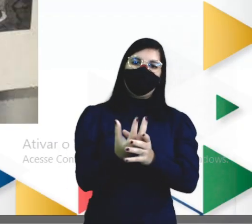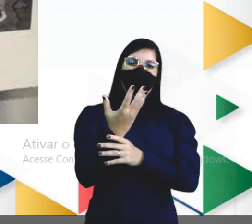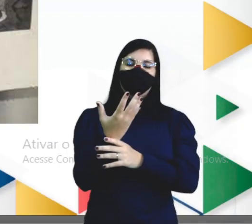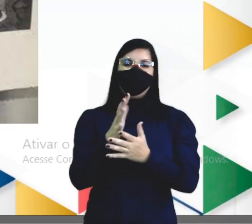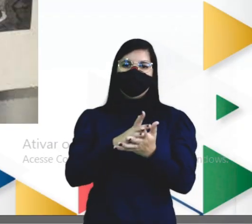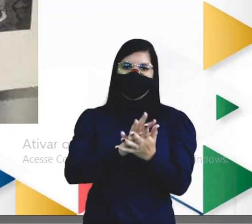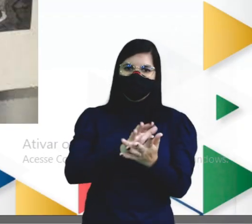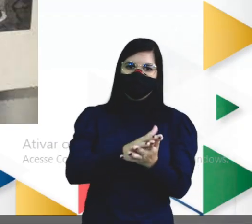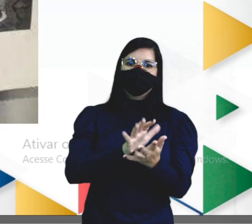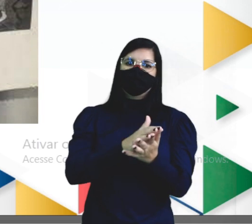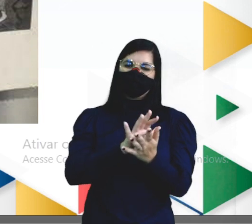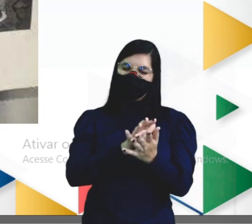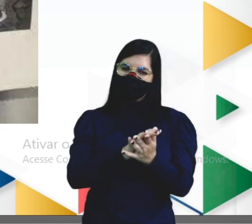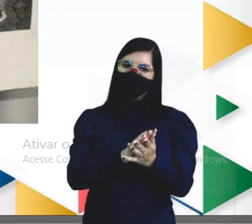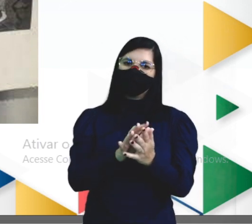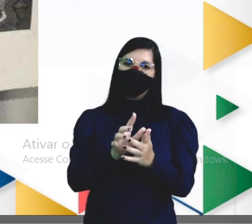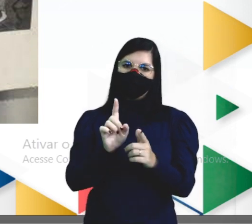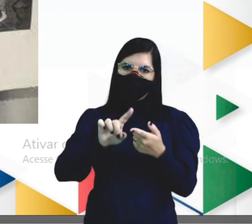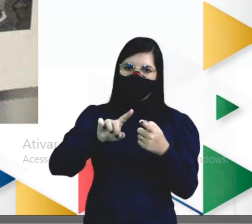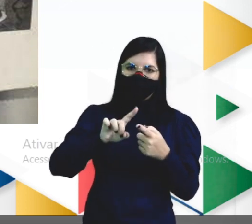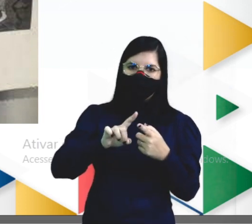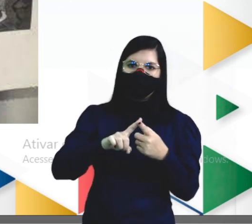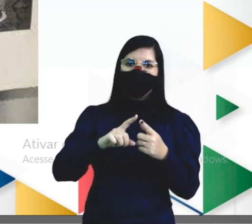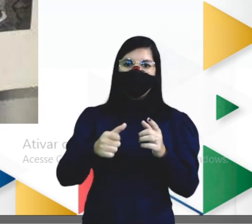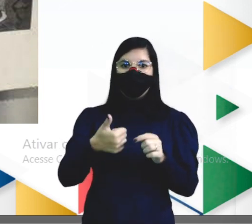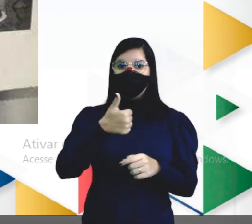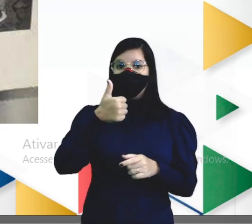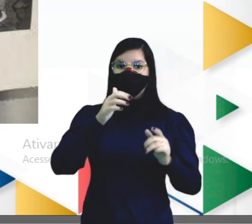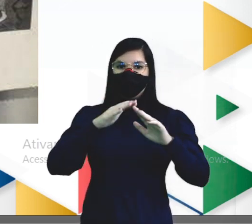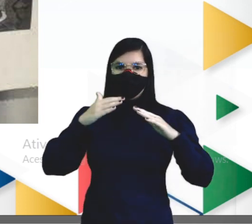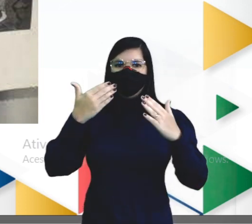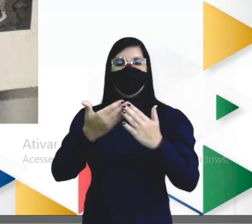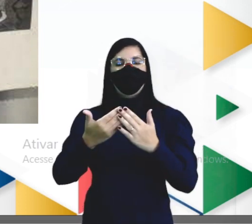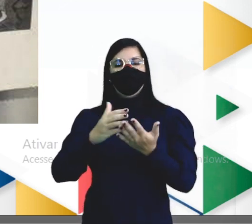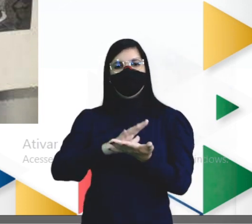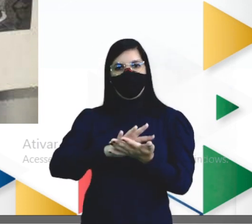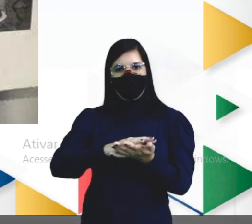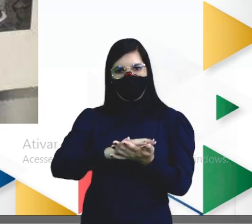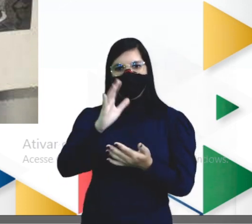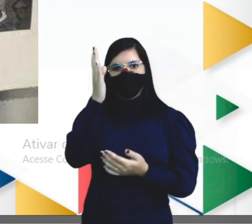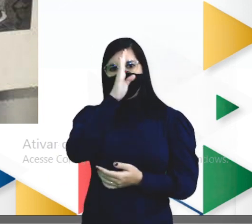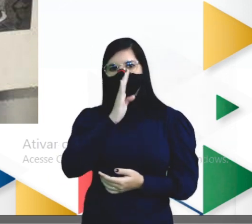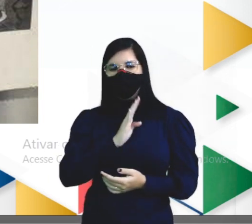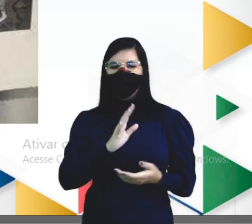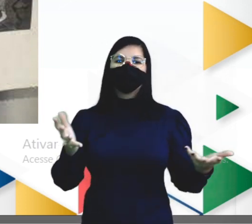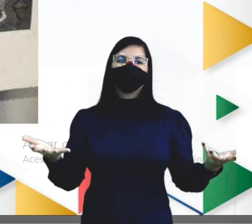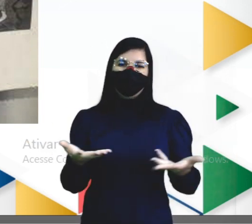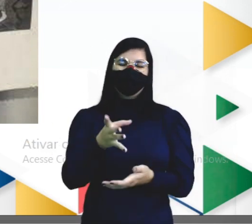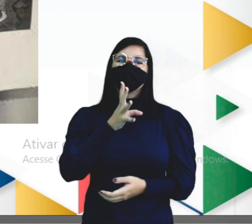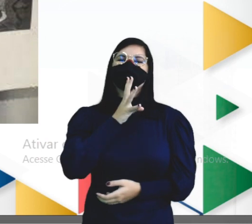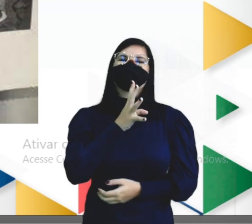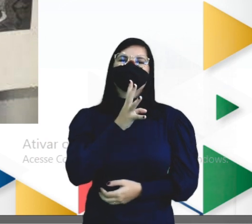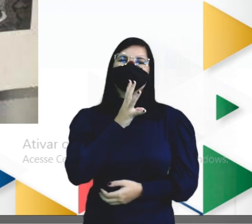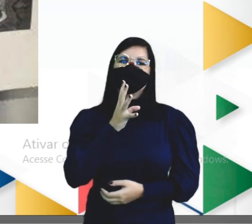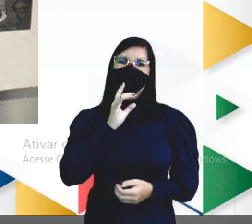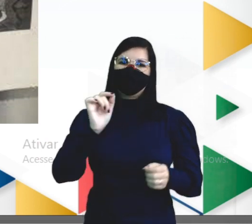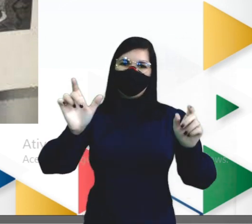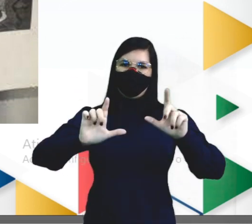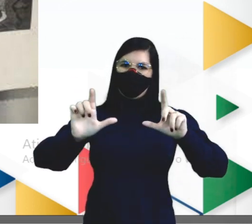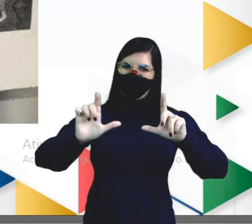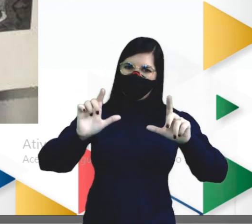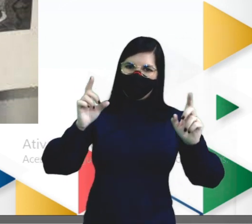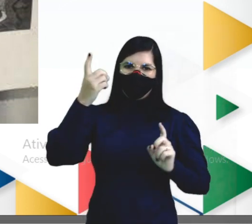dos sambas e participou da fundação das primeiras escolas de samba do Brasil. Hoje em dia todo mundo conhece, né? Sabe quando